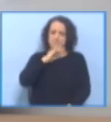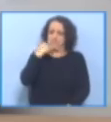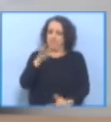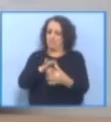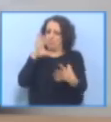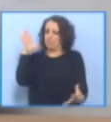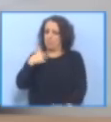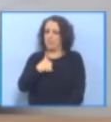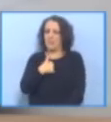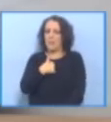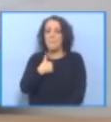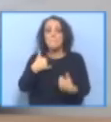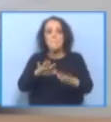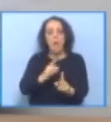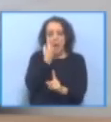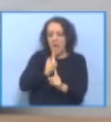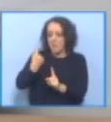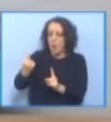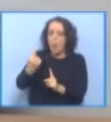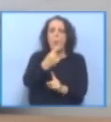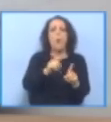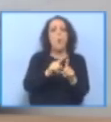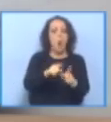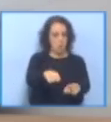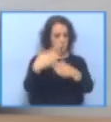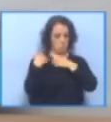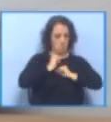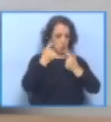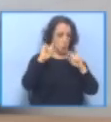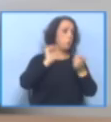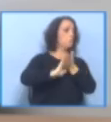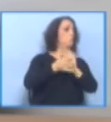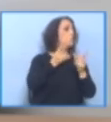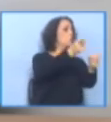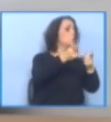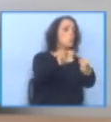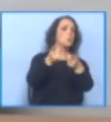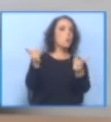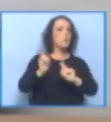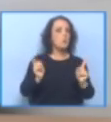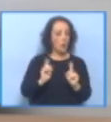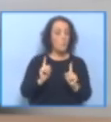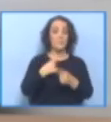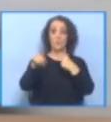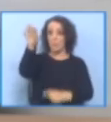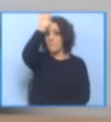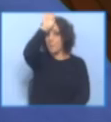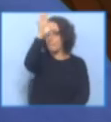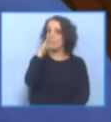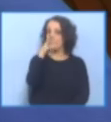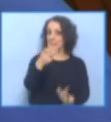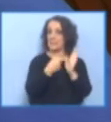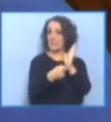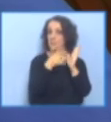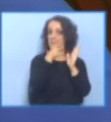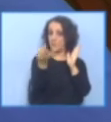nenhuma. Mas a cada um não se responsabilizar do outro, de facto. E essa responsabilização, o Papa diz aqui, é importante, não é